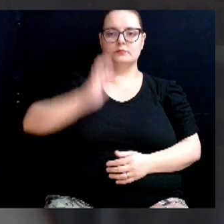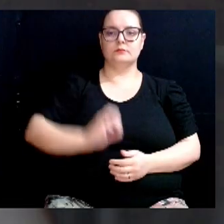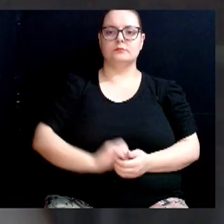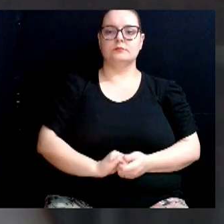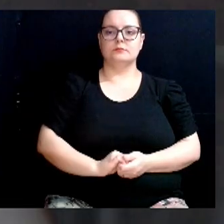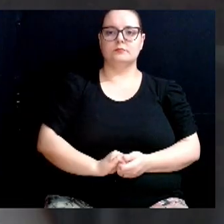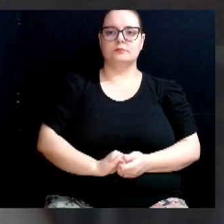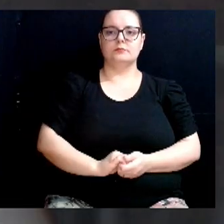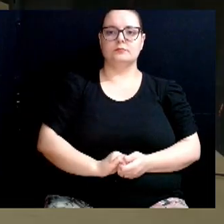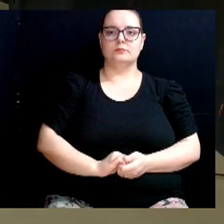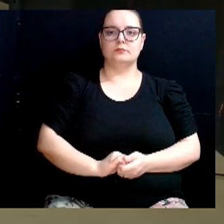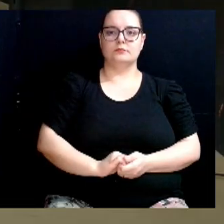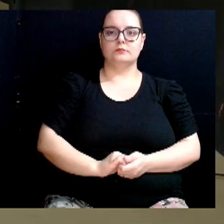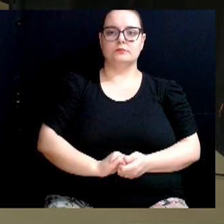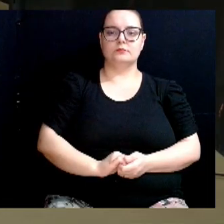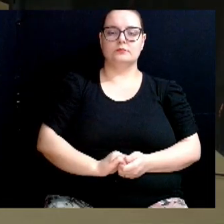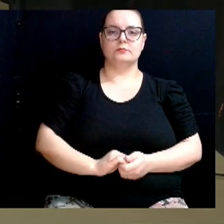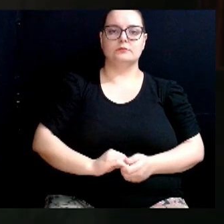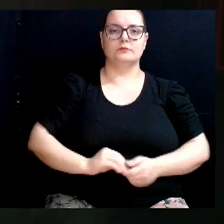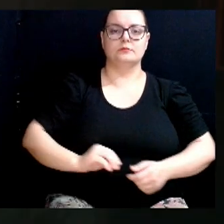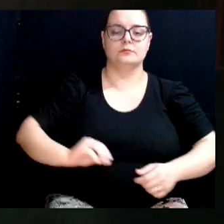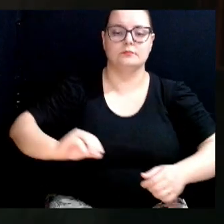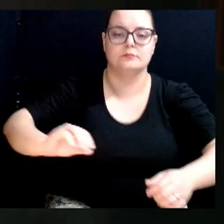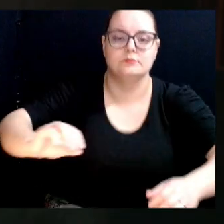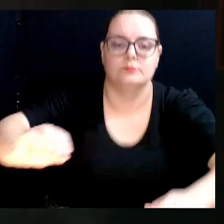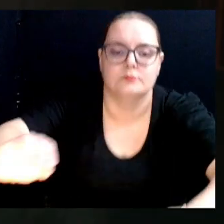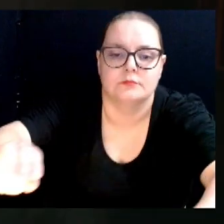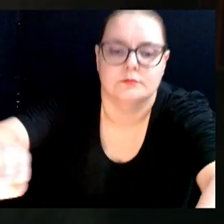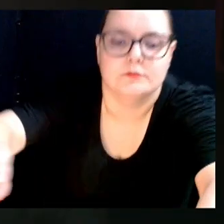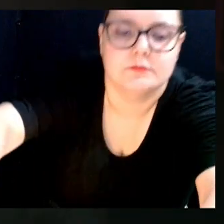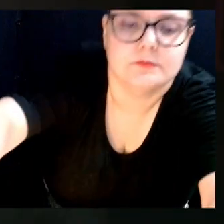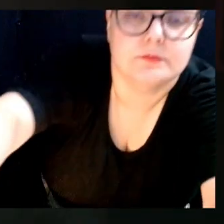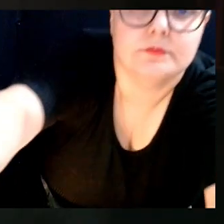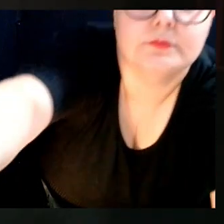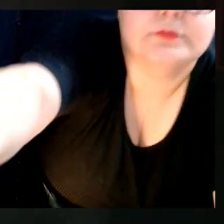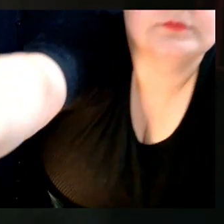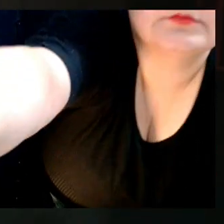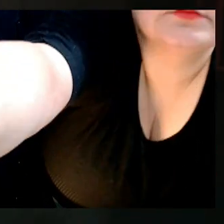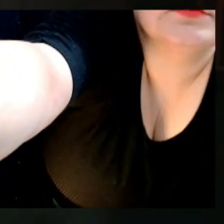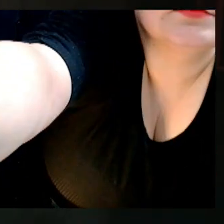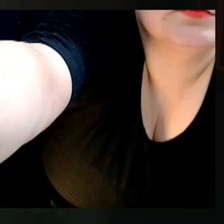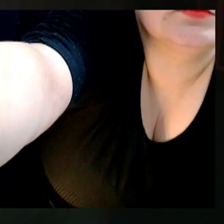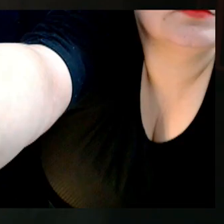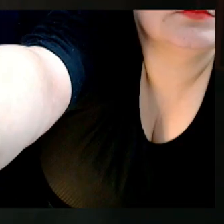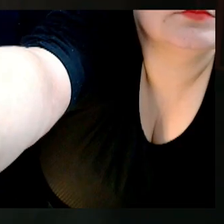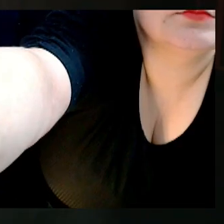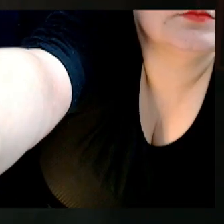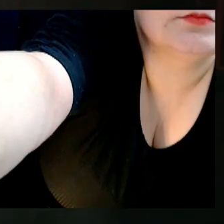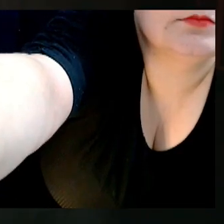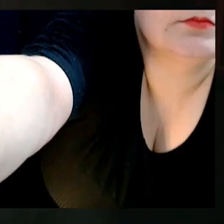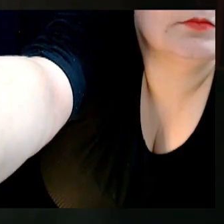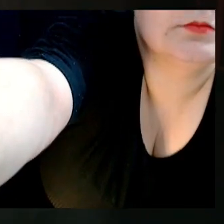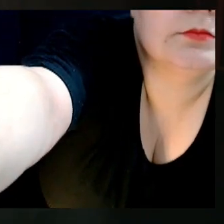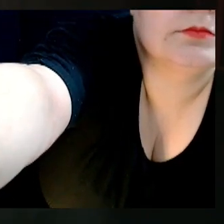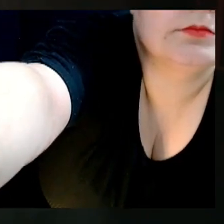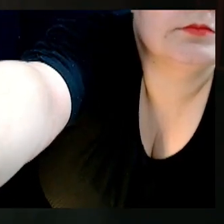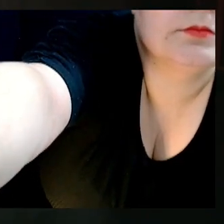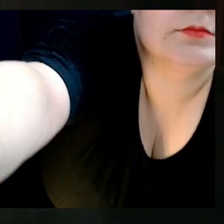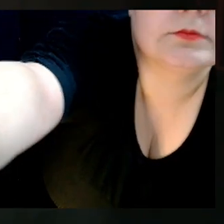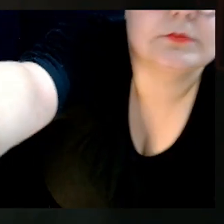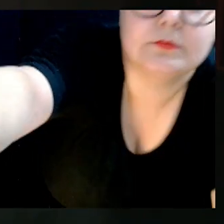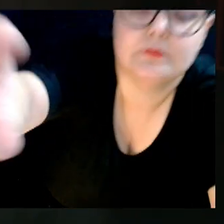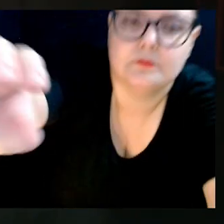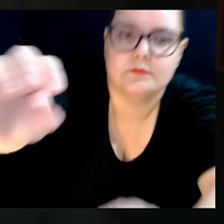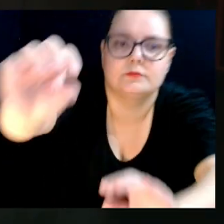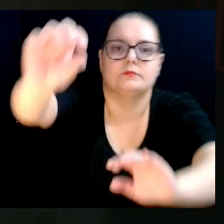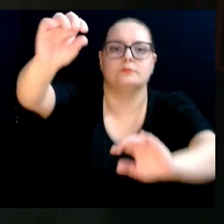relação? Entendi, mas e aí, como fica a questão da comunicação? Olha, uma das sugestões de especialistas para melhorar é